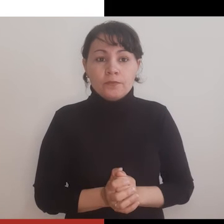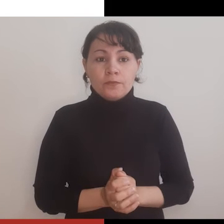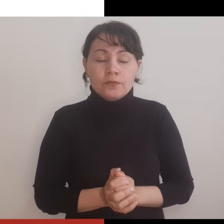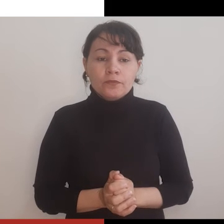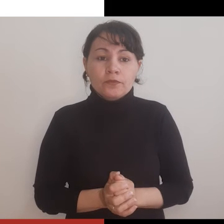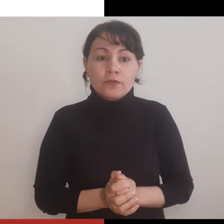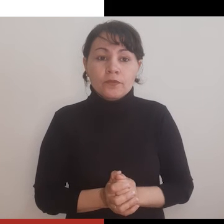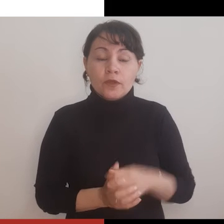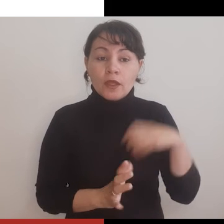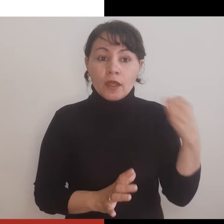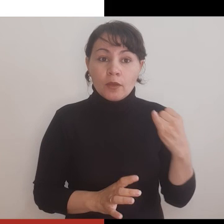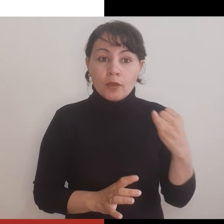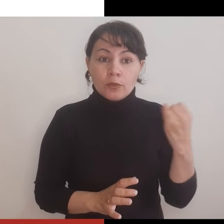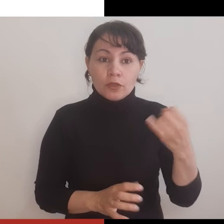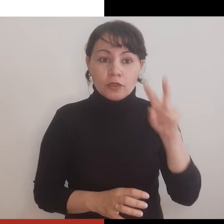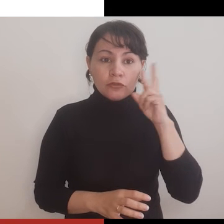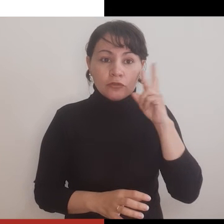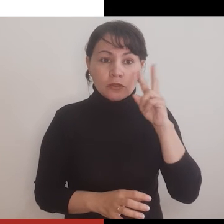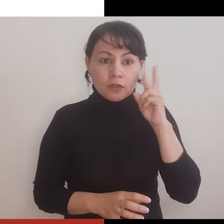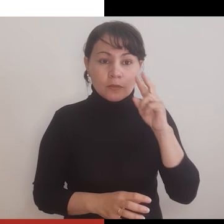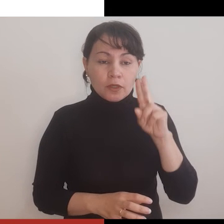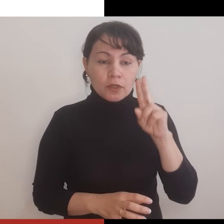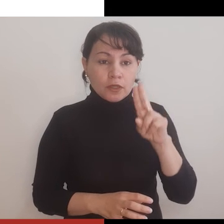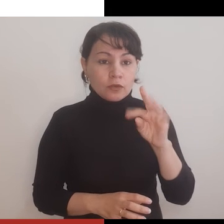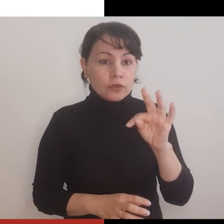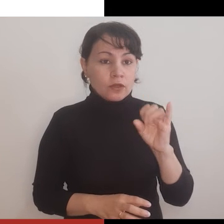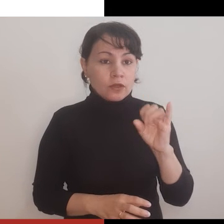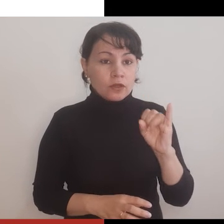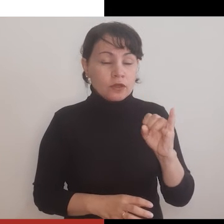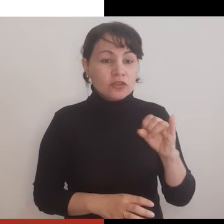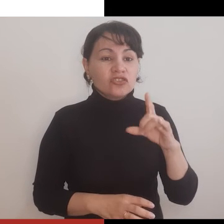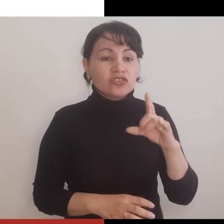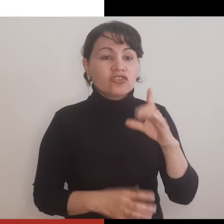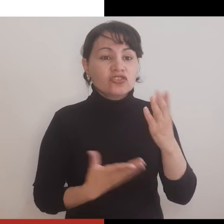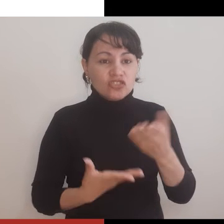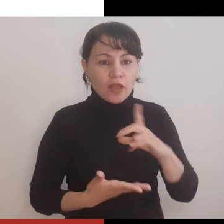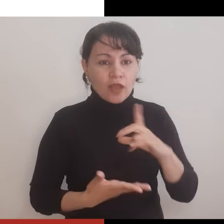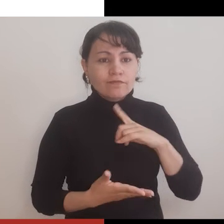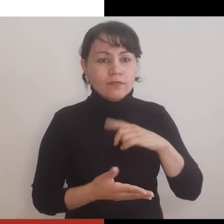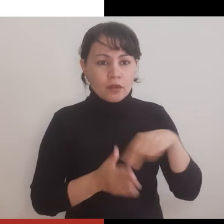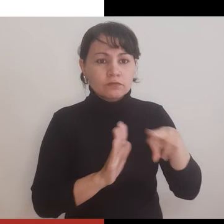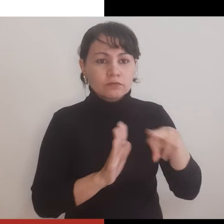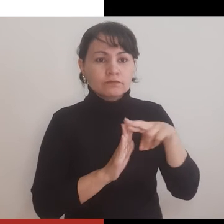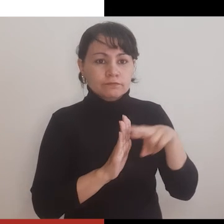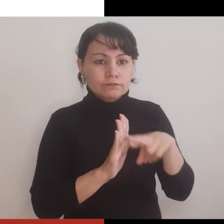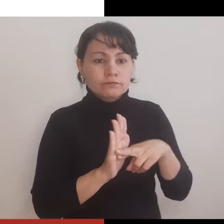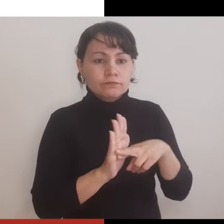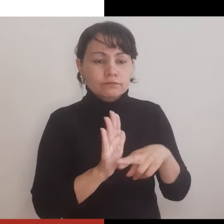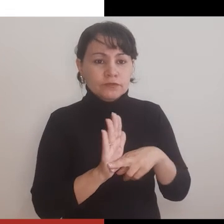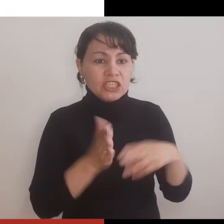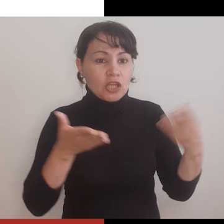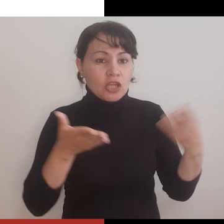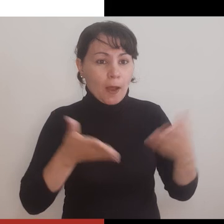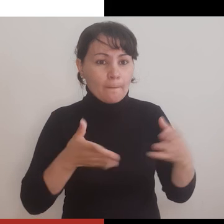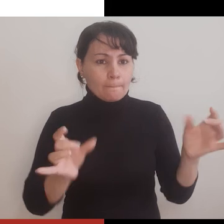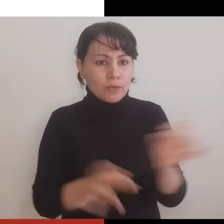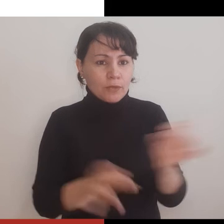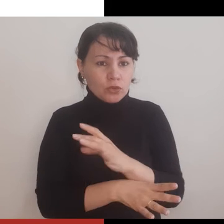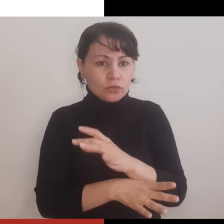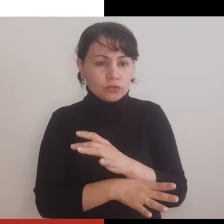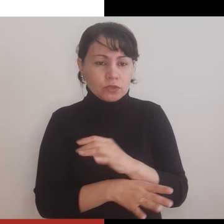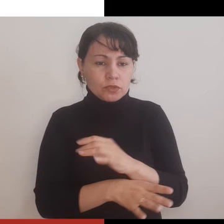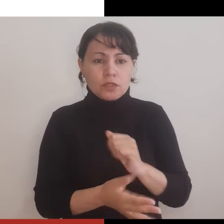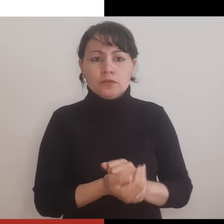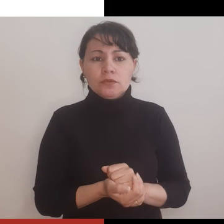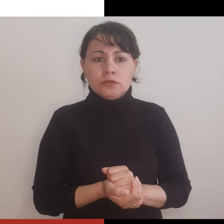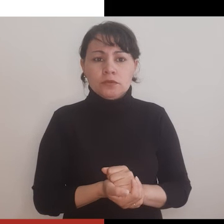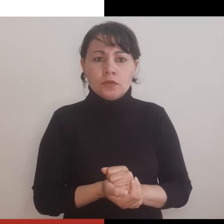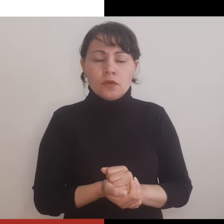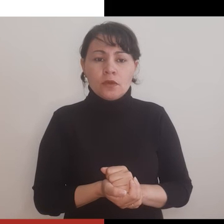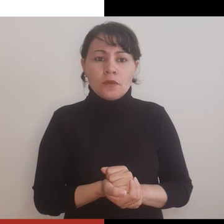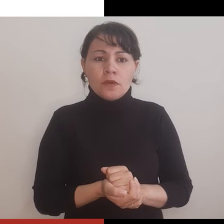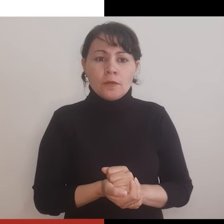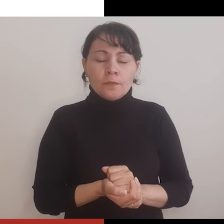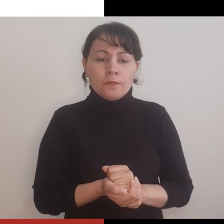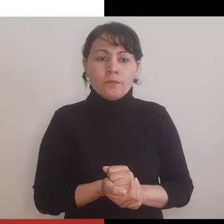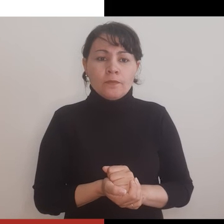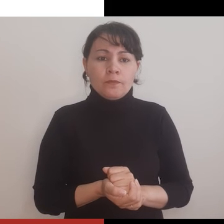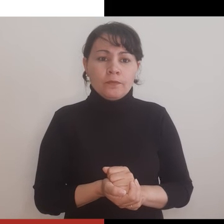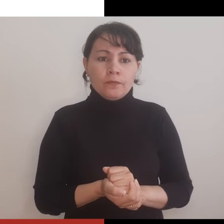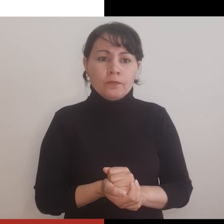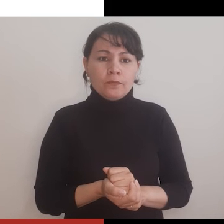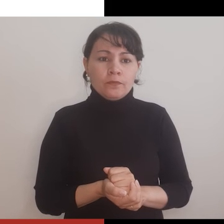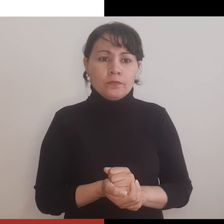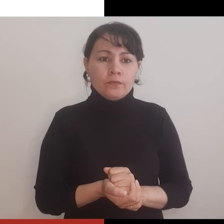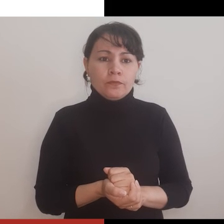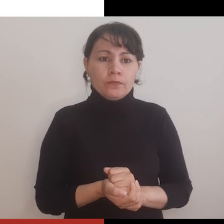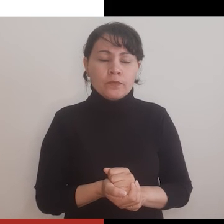é importante lembrar que a terapia intensiva ela já tem as suas rotinas ali estabelecidas, né, pré-estabelecidas,